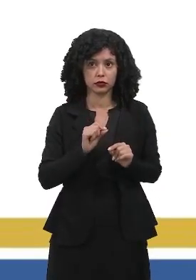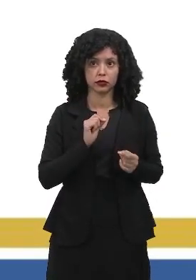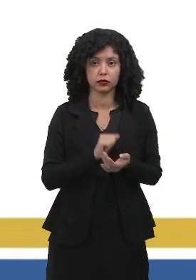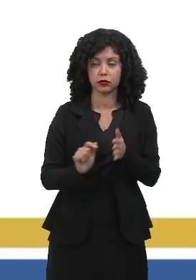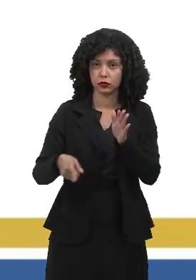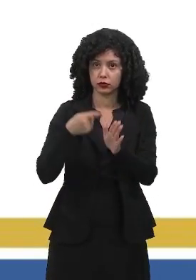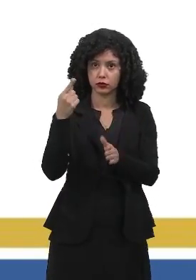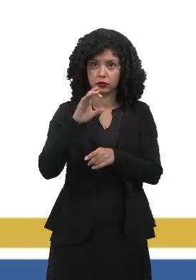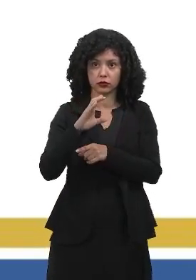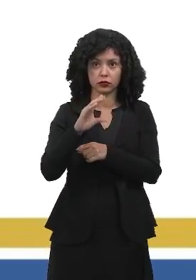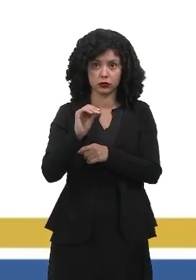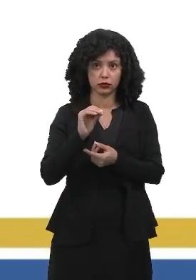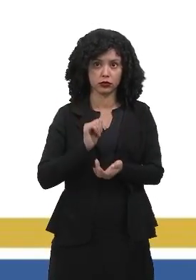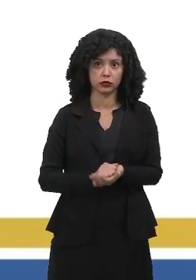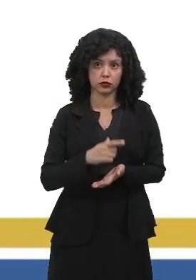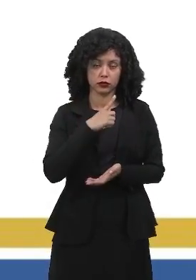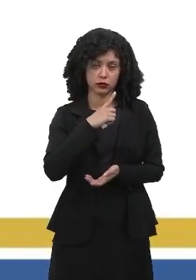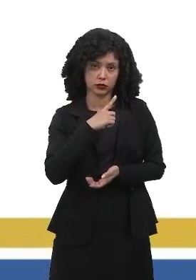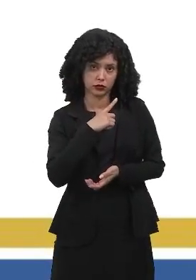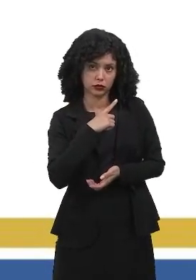o primeiro eco, ele tem